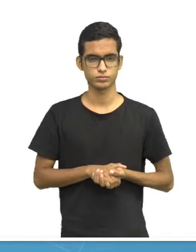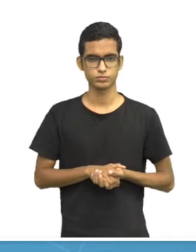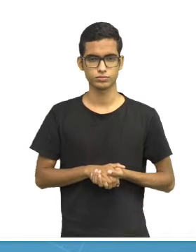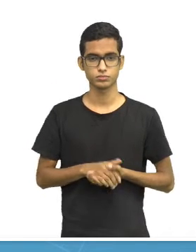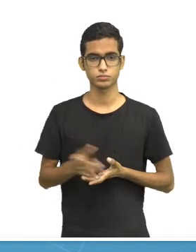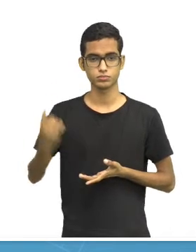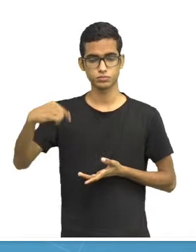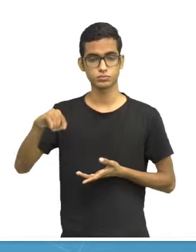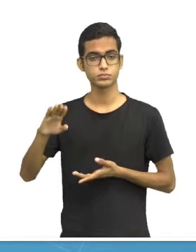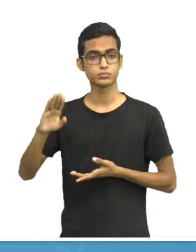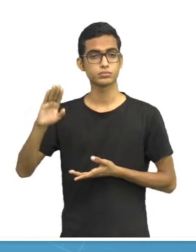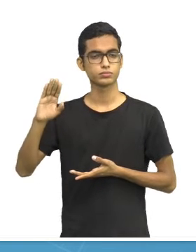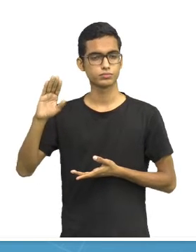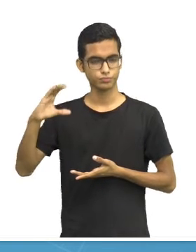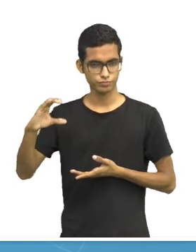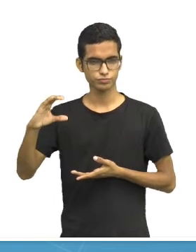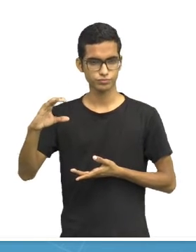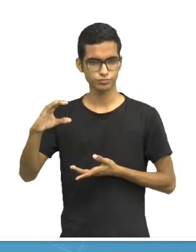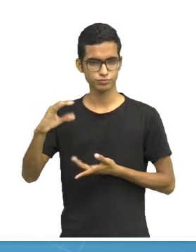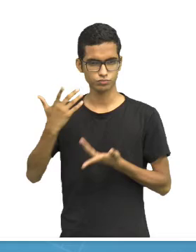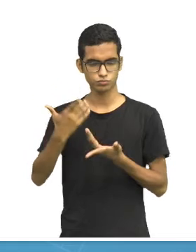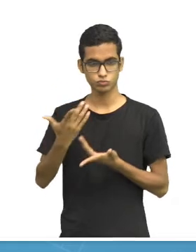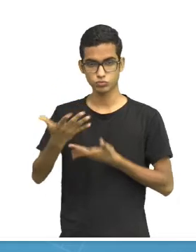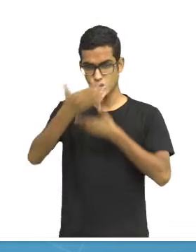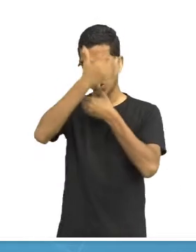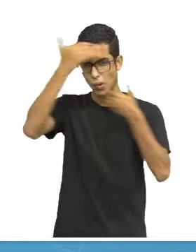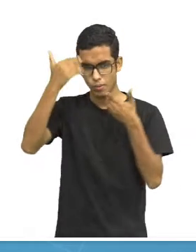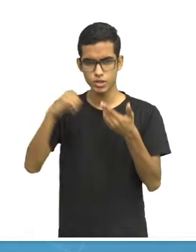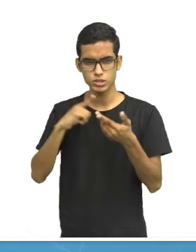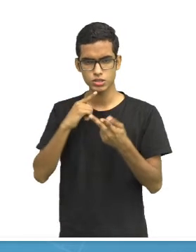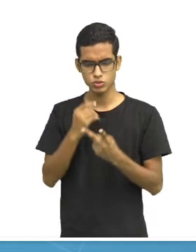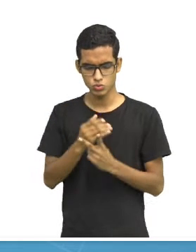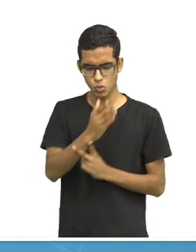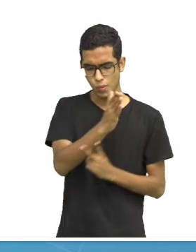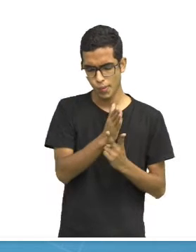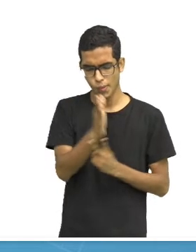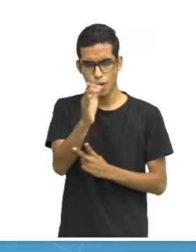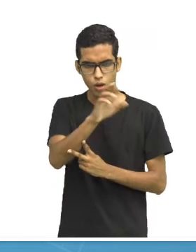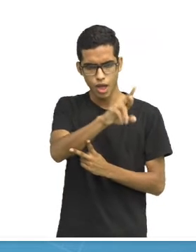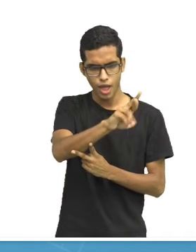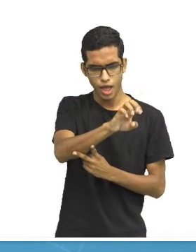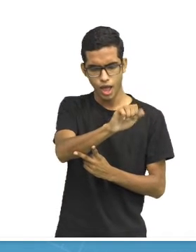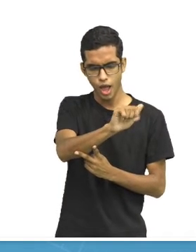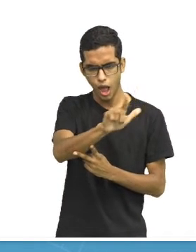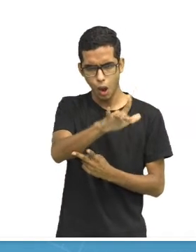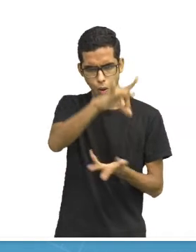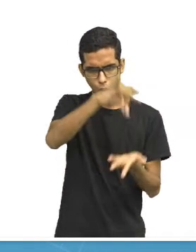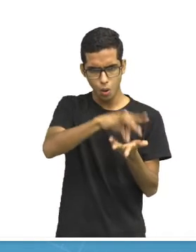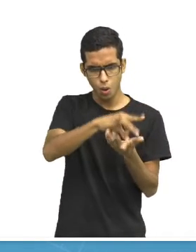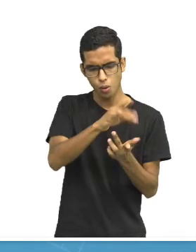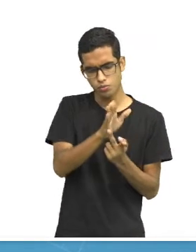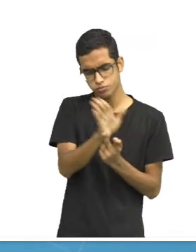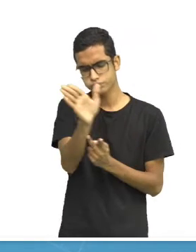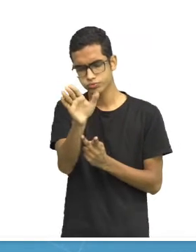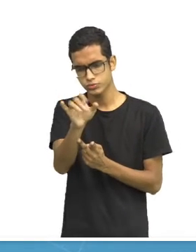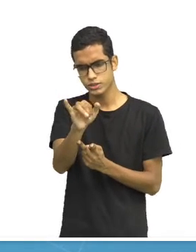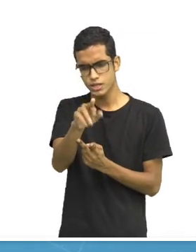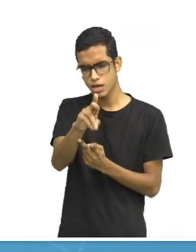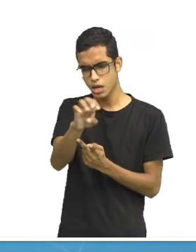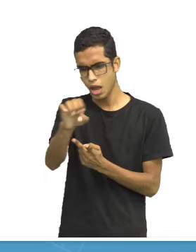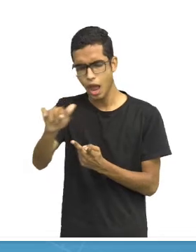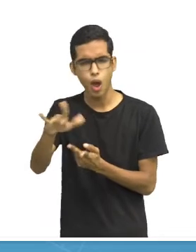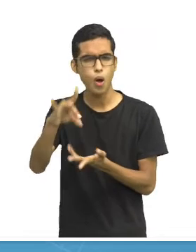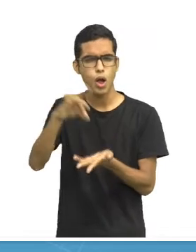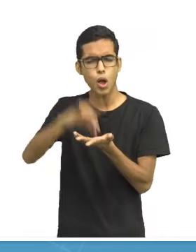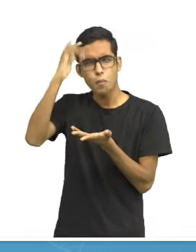cubismo real e cubismo irreal. Vocês já ouviram falar em cubismo real e irreal? Né?